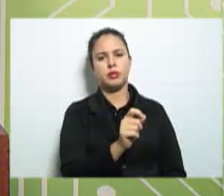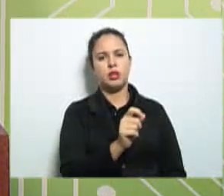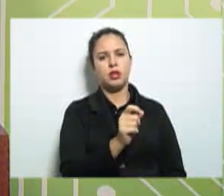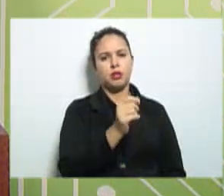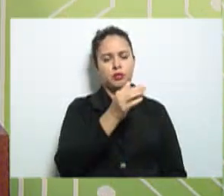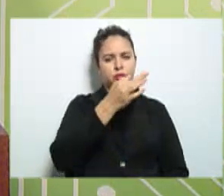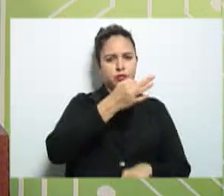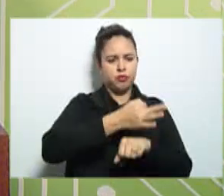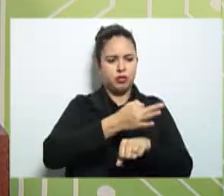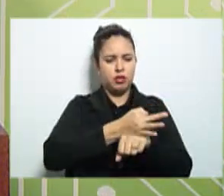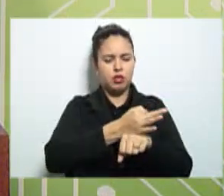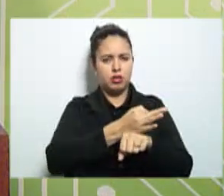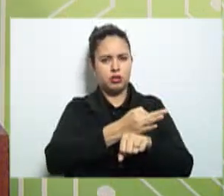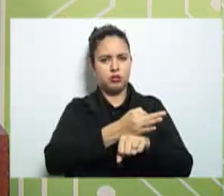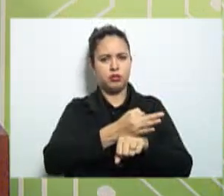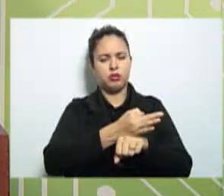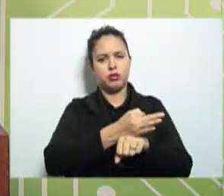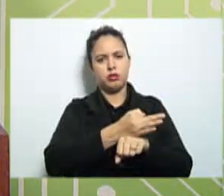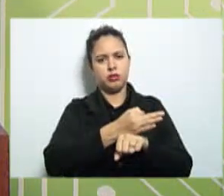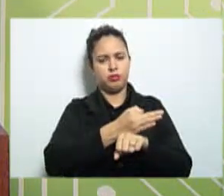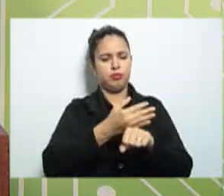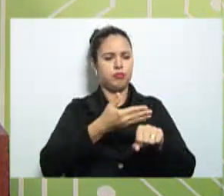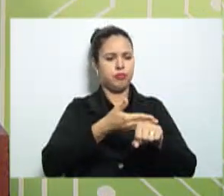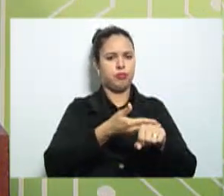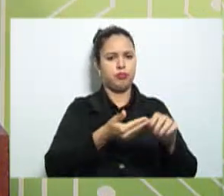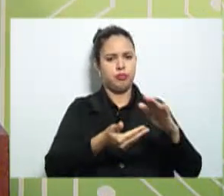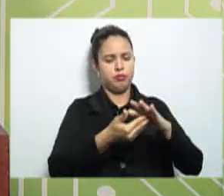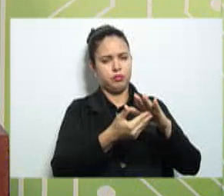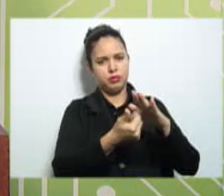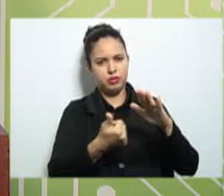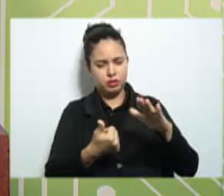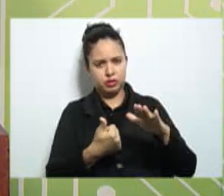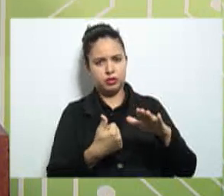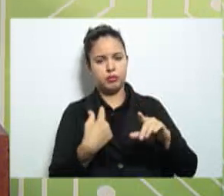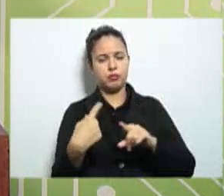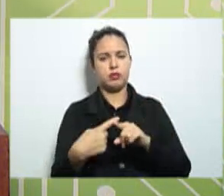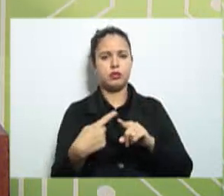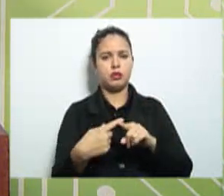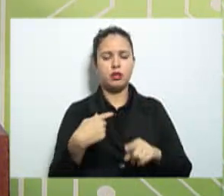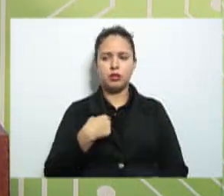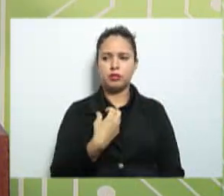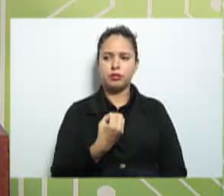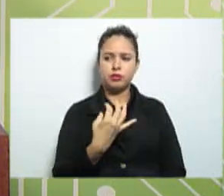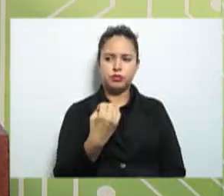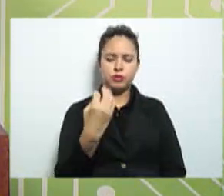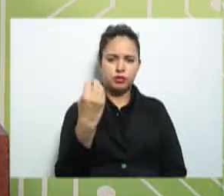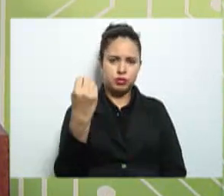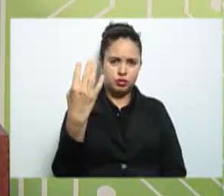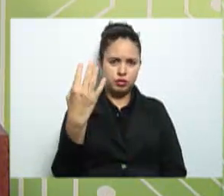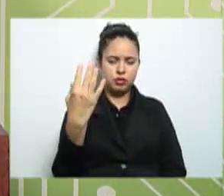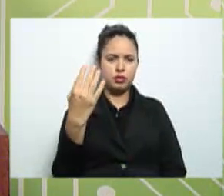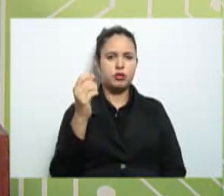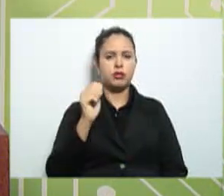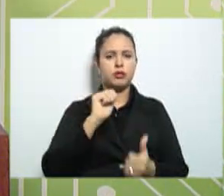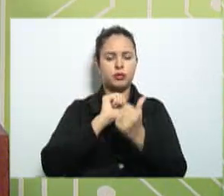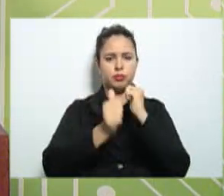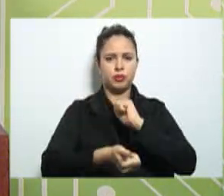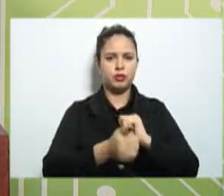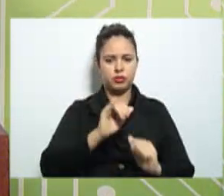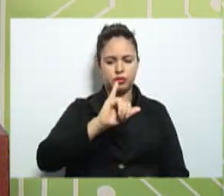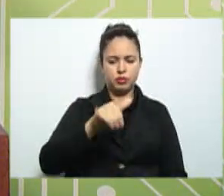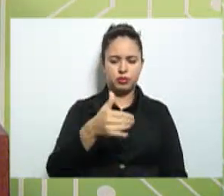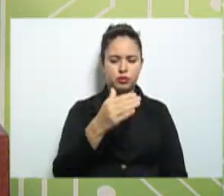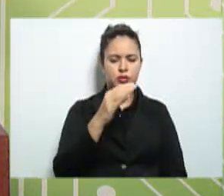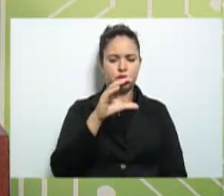as escolas públicas de Rondônia participam. Então, assim, eu fui para o JOER, mas quando eu cheguei, eu vi que eu estava